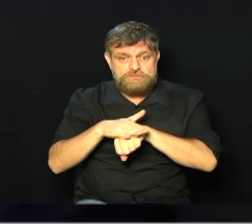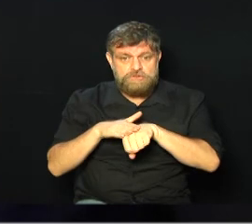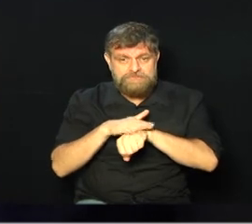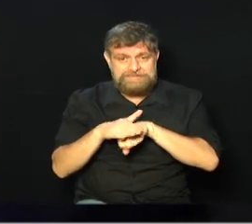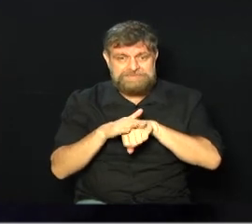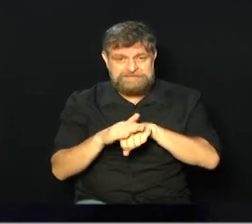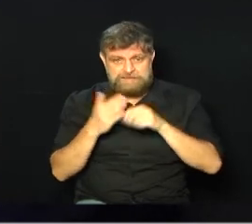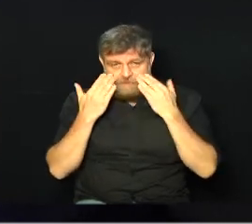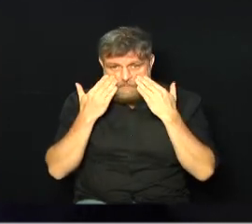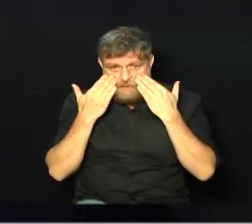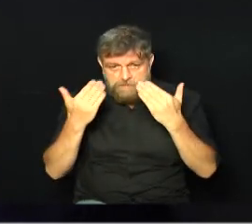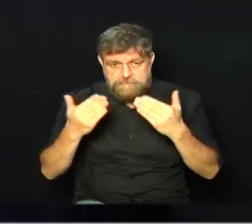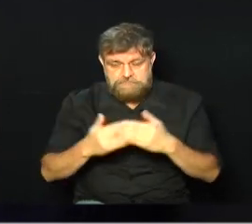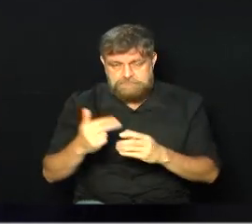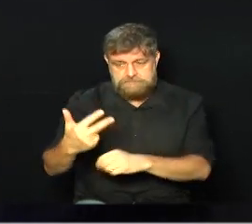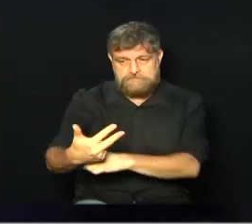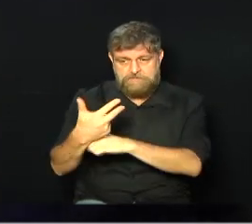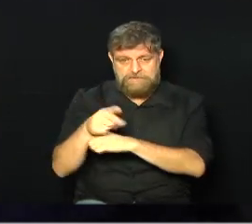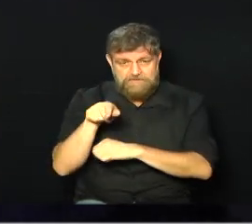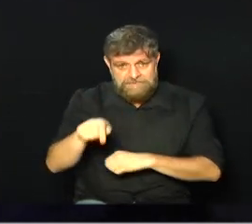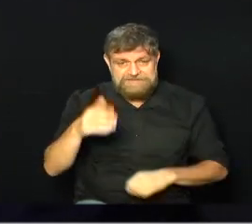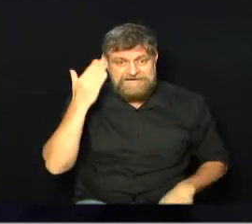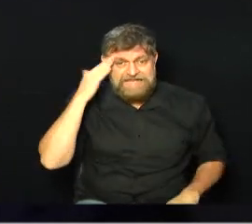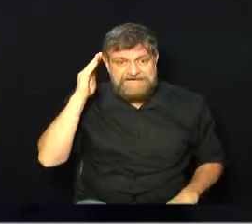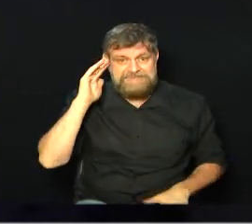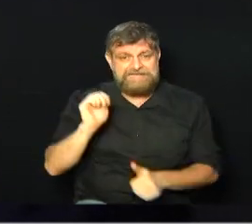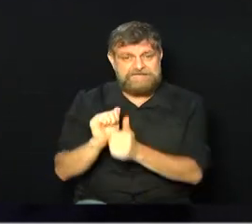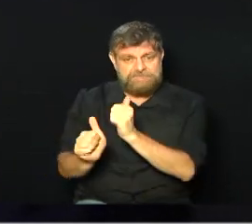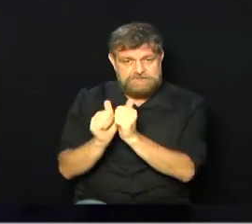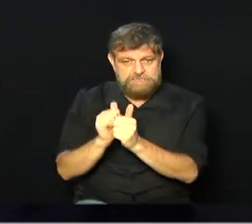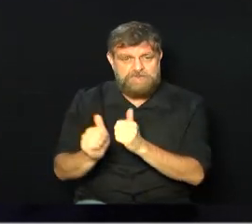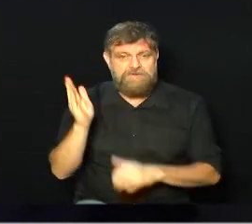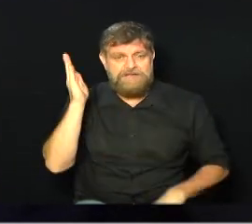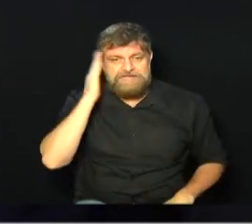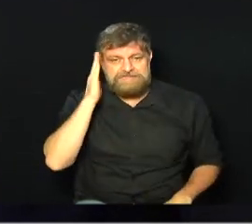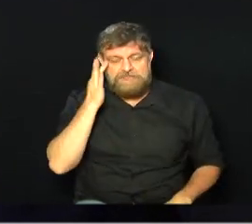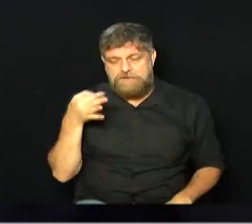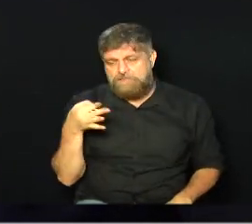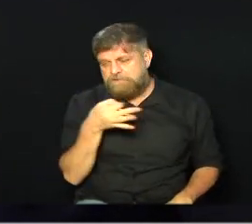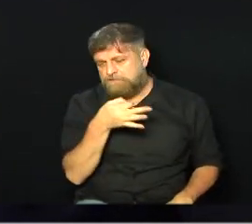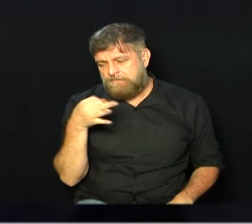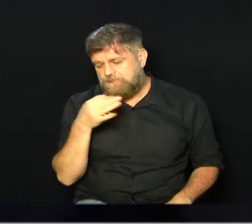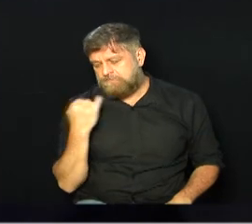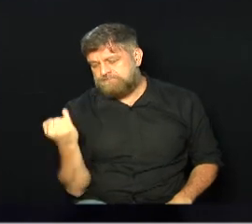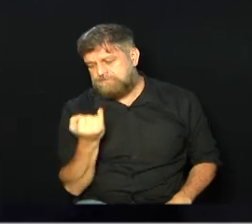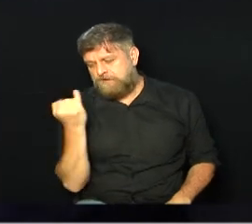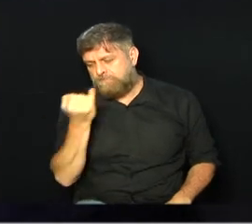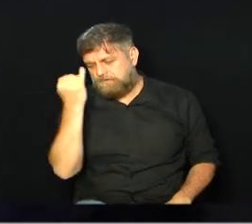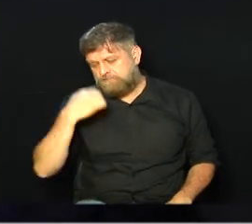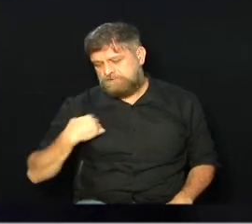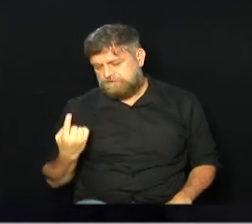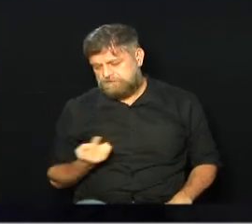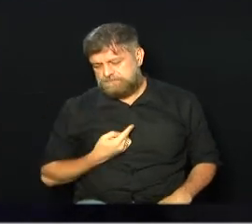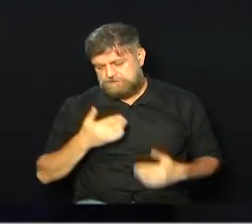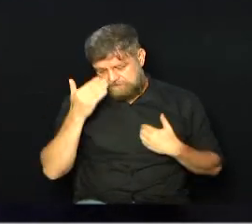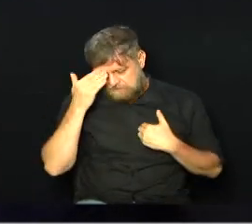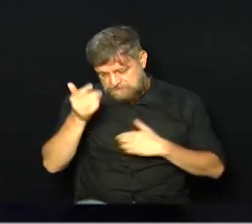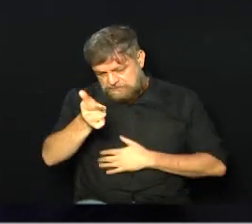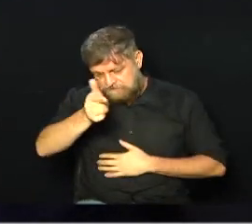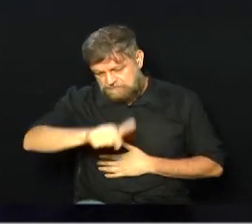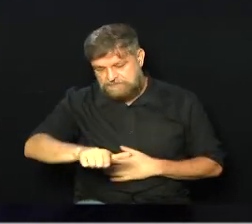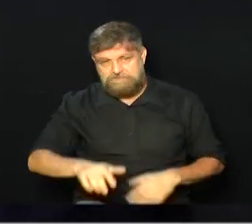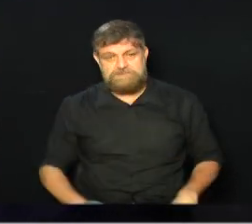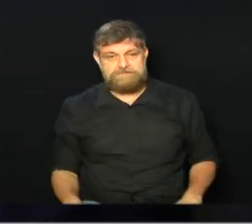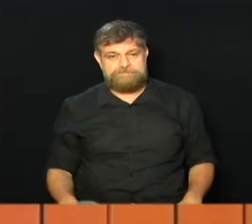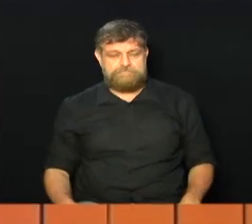com vocês que entendem de futebol, que sabem falar sobre isso, é muito importante para a gente. Muito obrigado mais uma vez. Nós